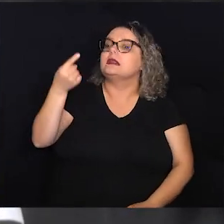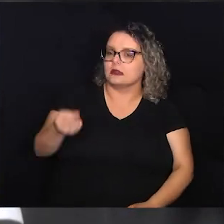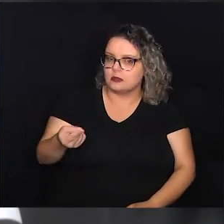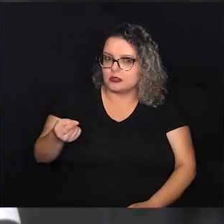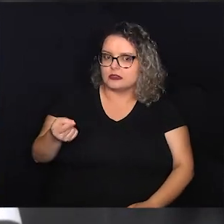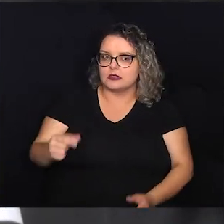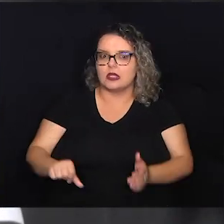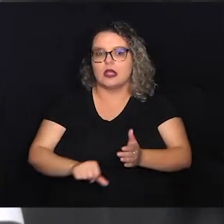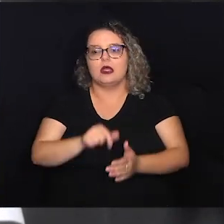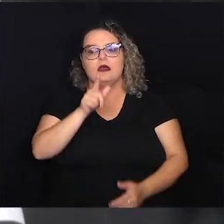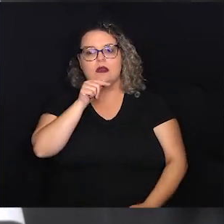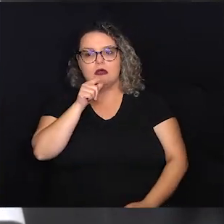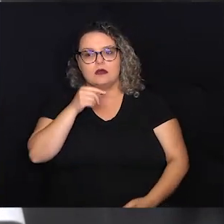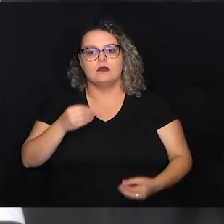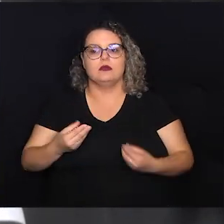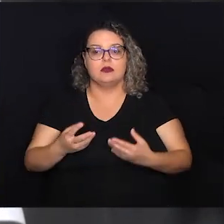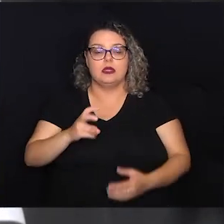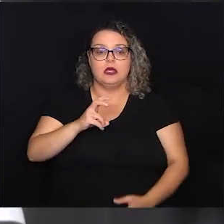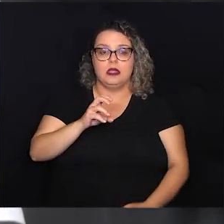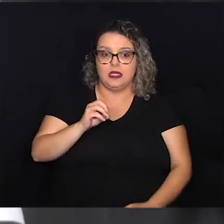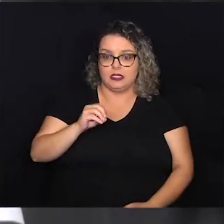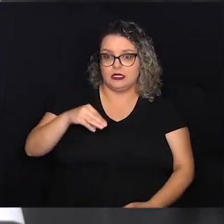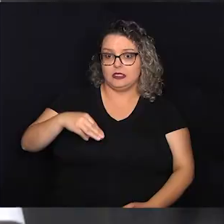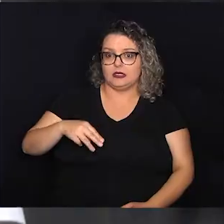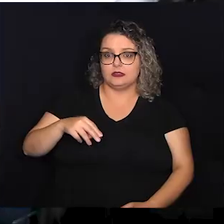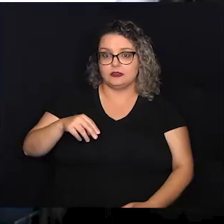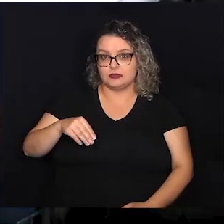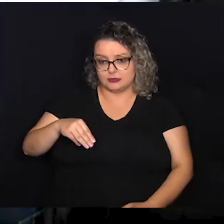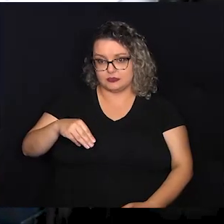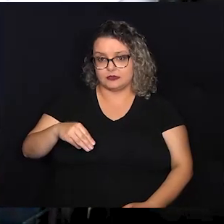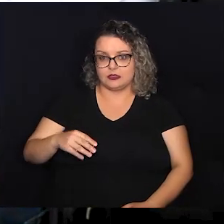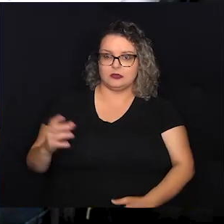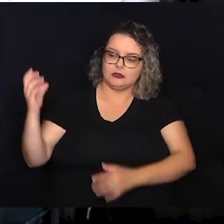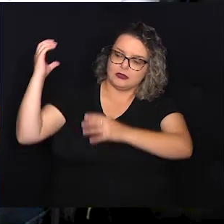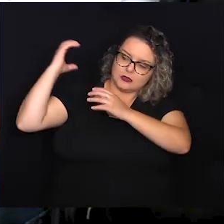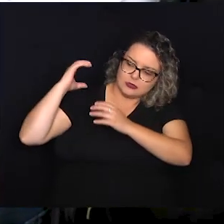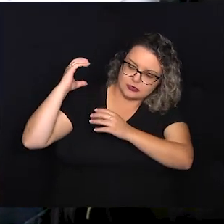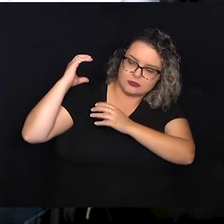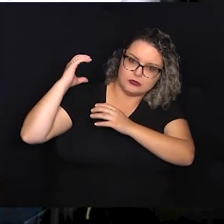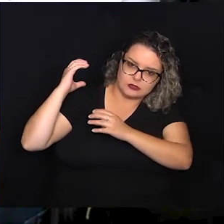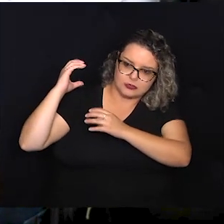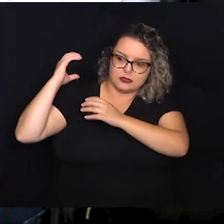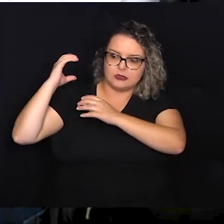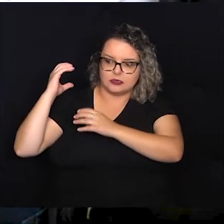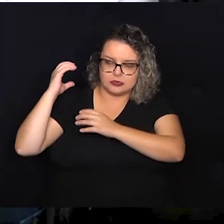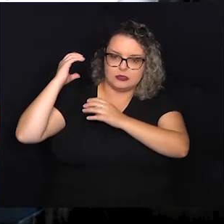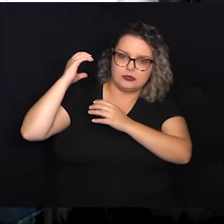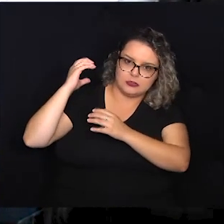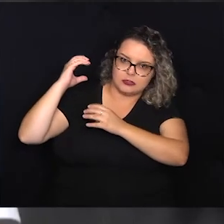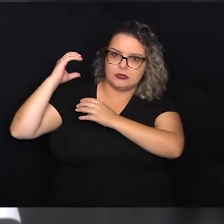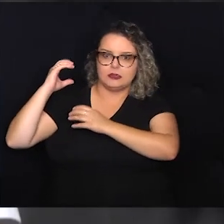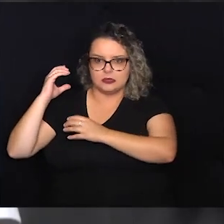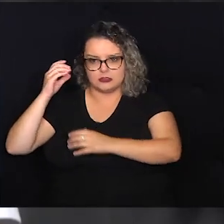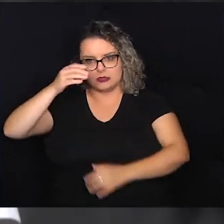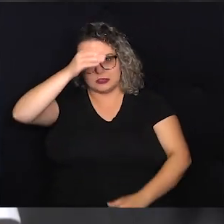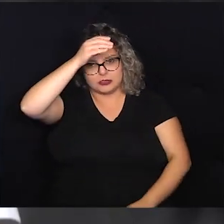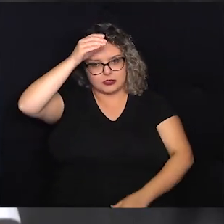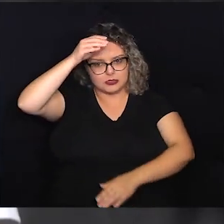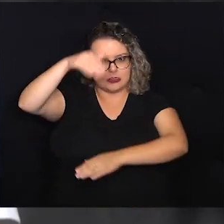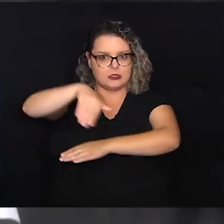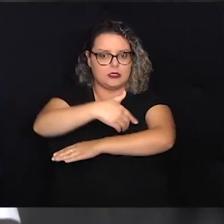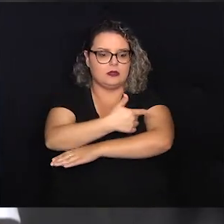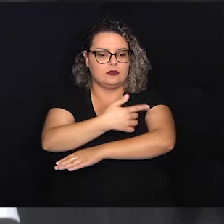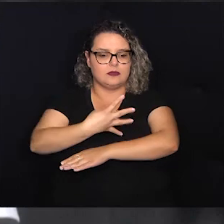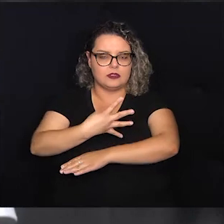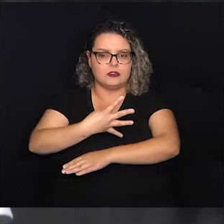veículo para poder... Nem uma carriola? Depois. Depois. Porque a primeira água foi entregue a 500 metros nas